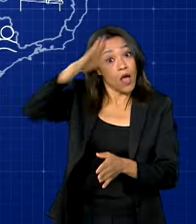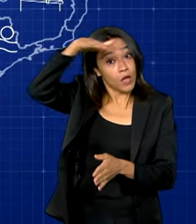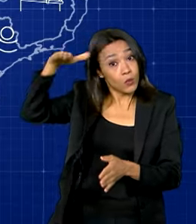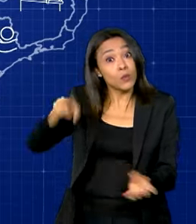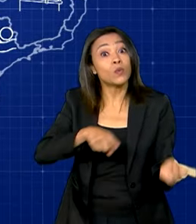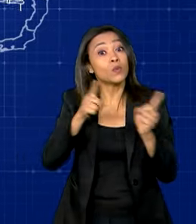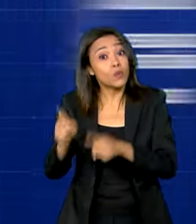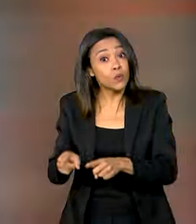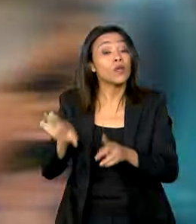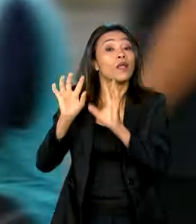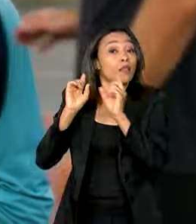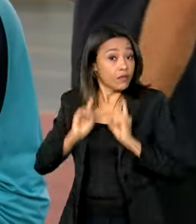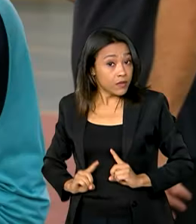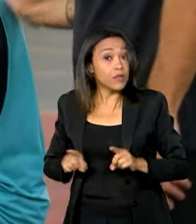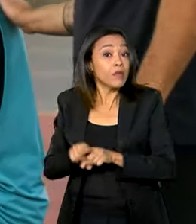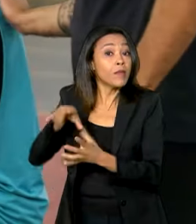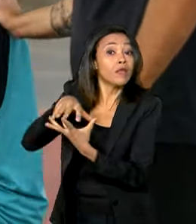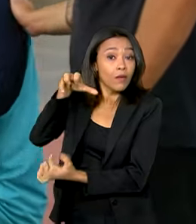e